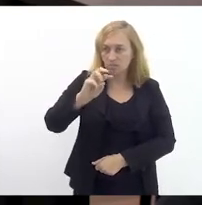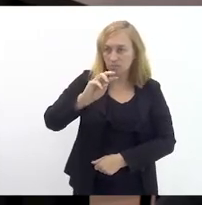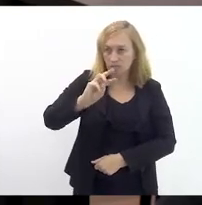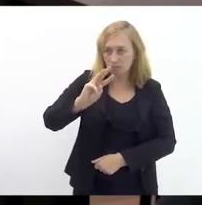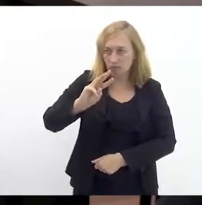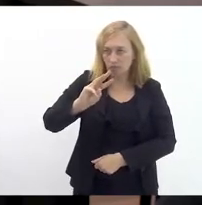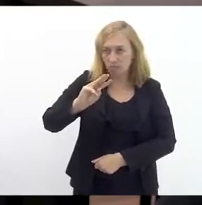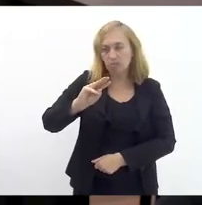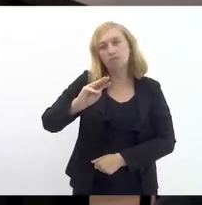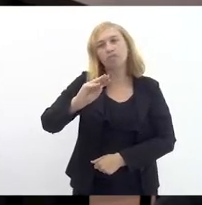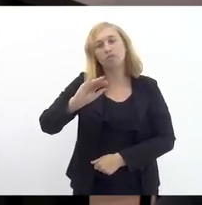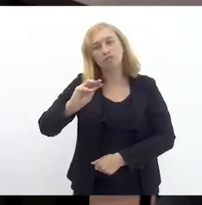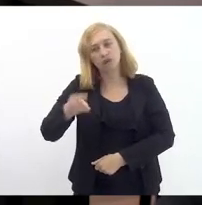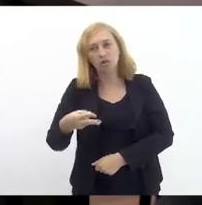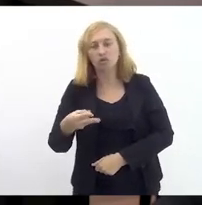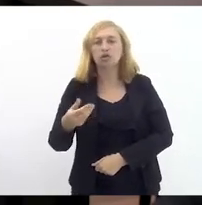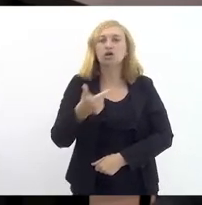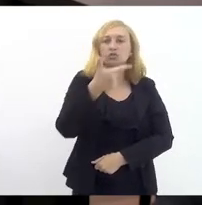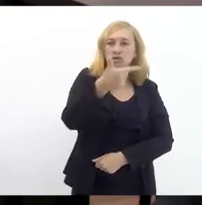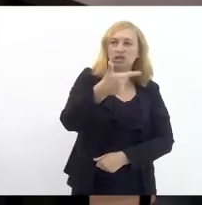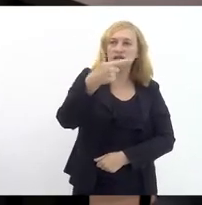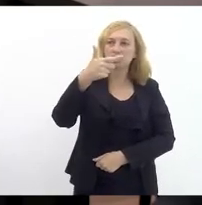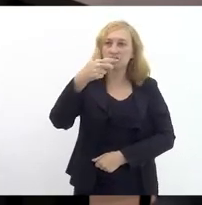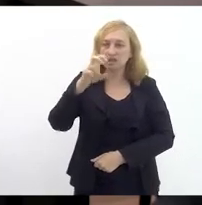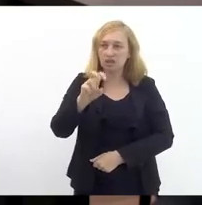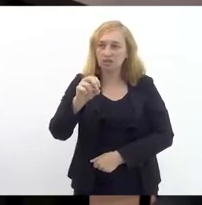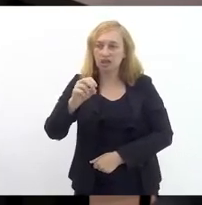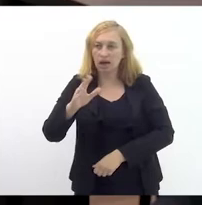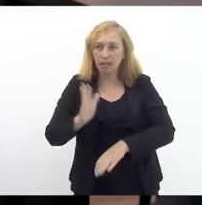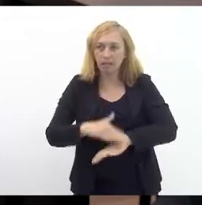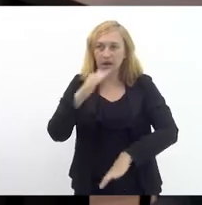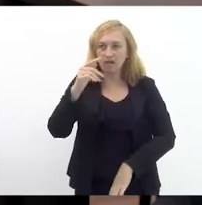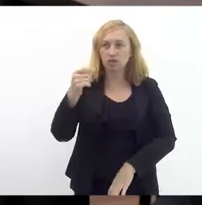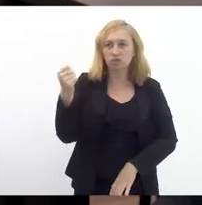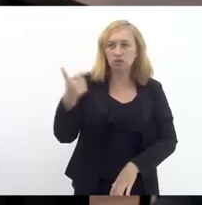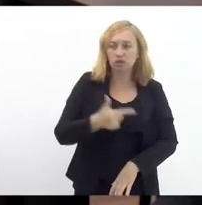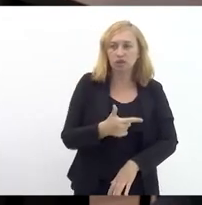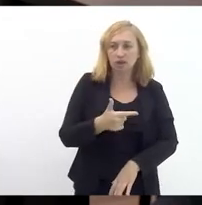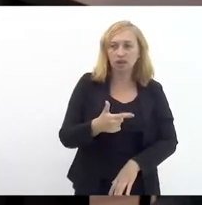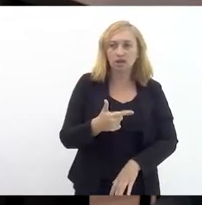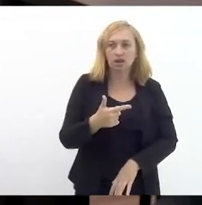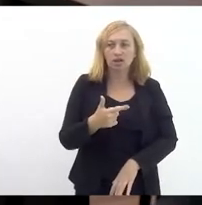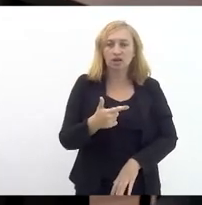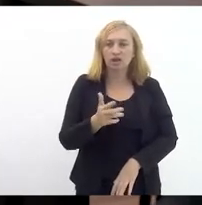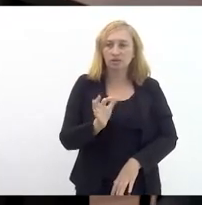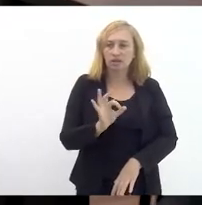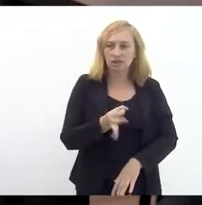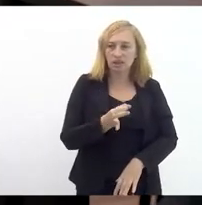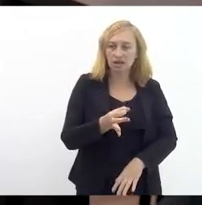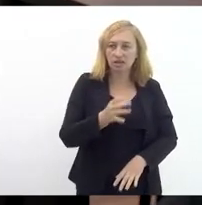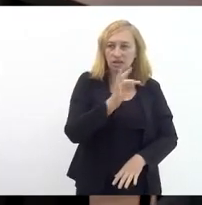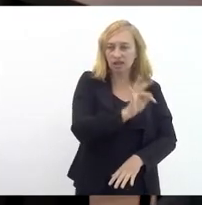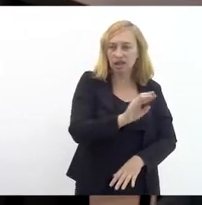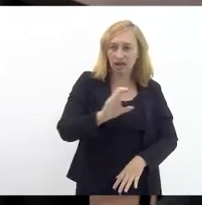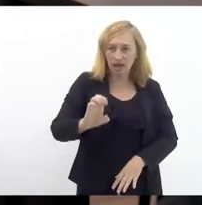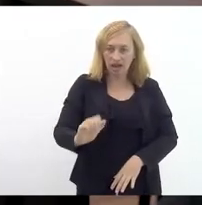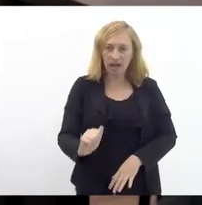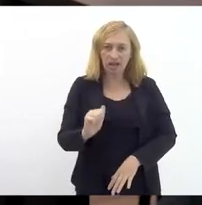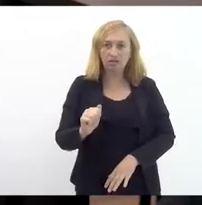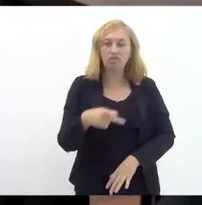255 a mais do que estava previsto no 8º TA. Eu estou falando de valor